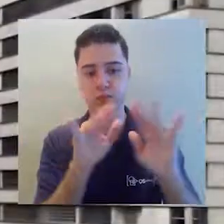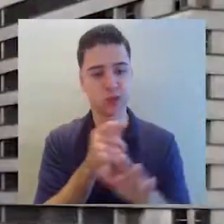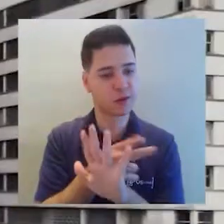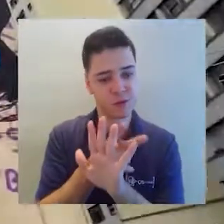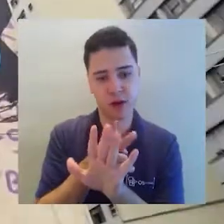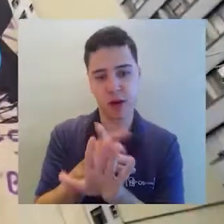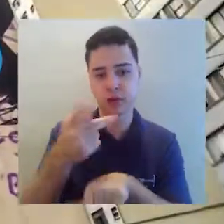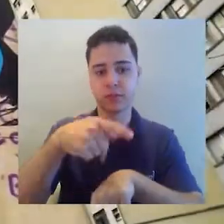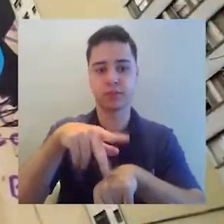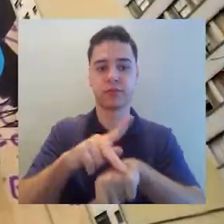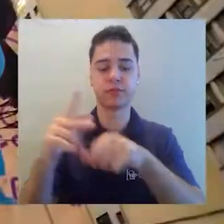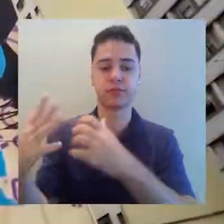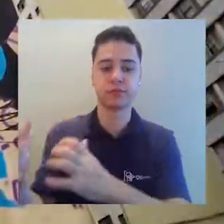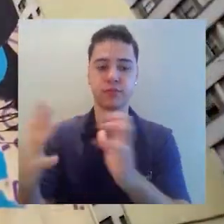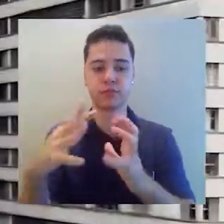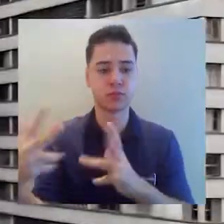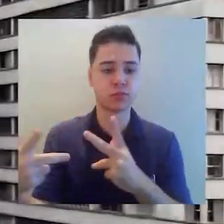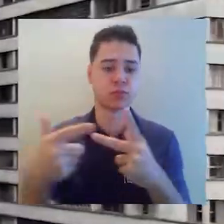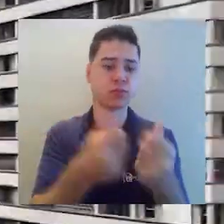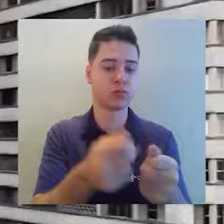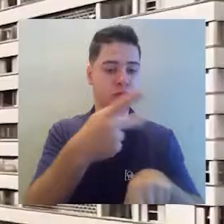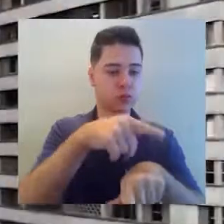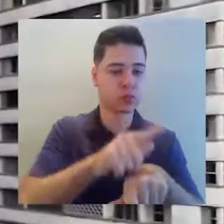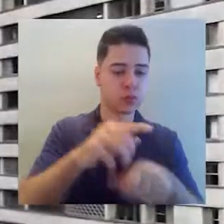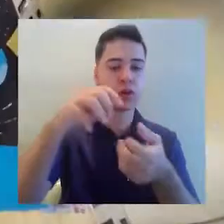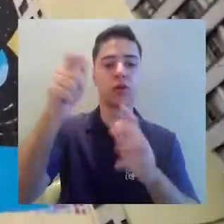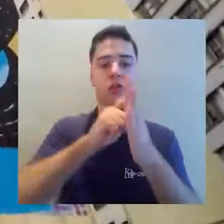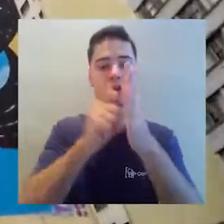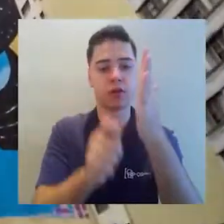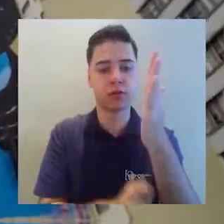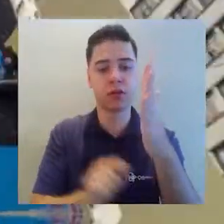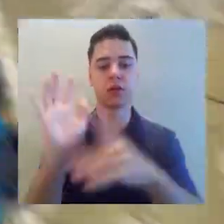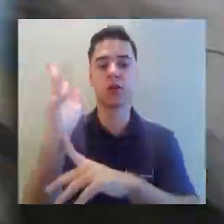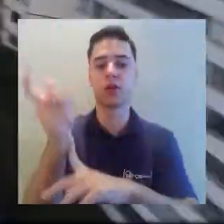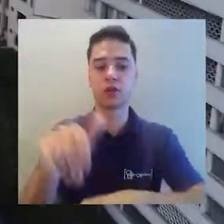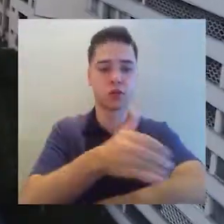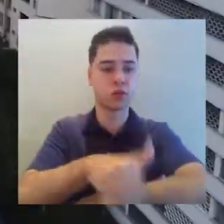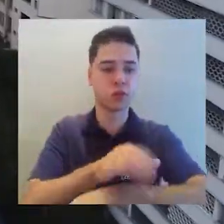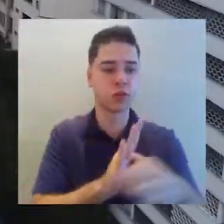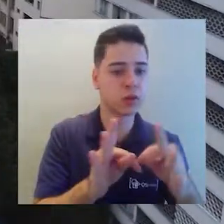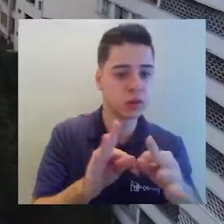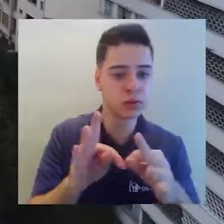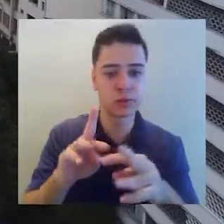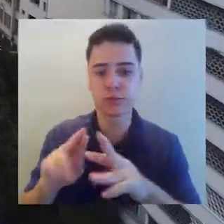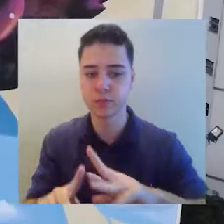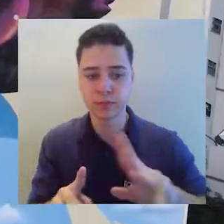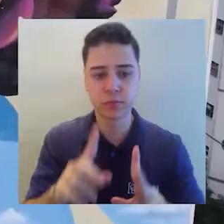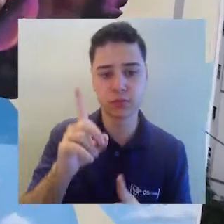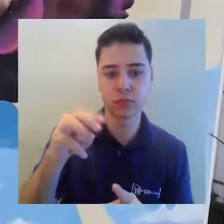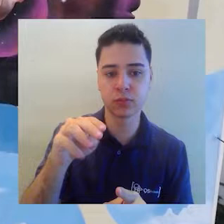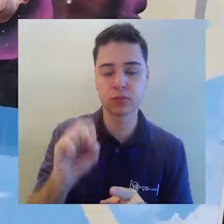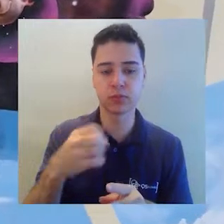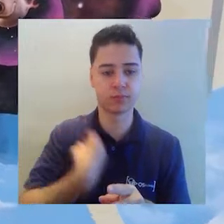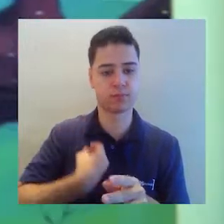trabalhos realizados em vários países. Ele transita entre a arte de rua, muralismo, grafite e usa técnicas muito variadas.